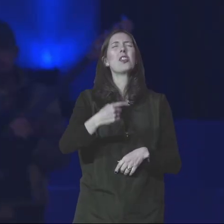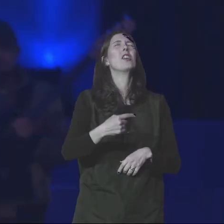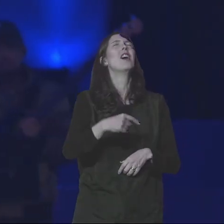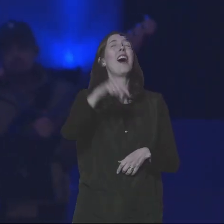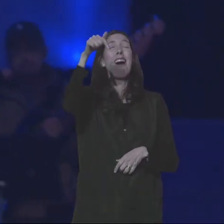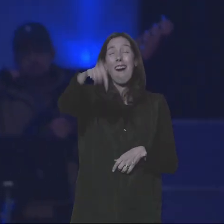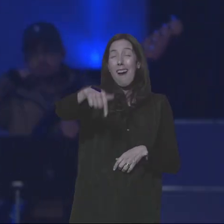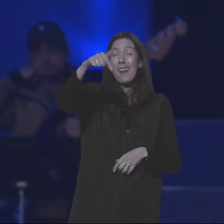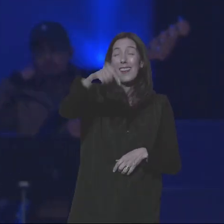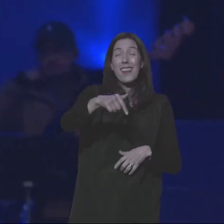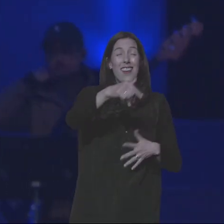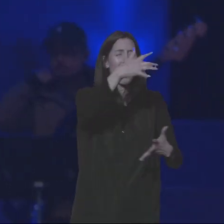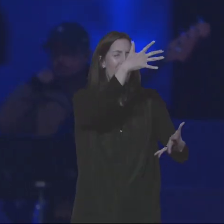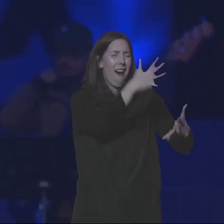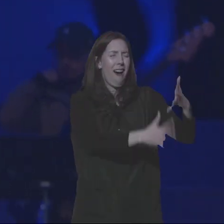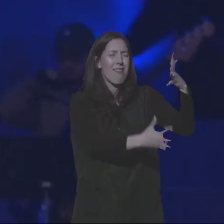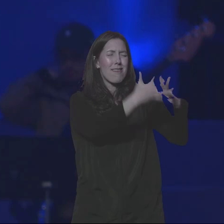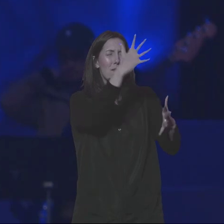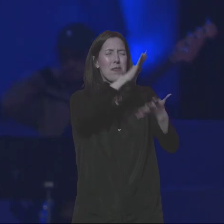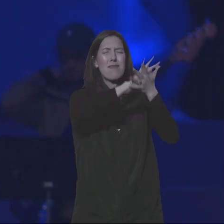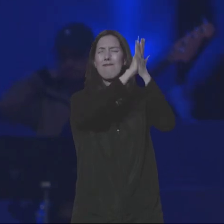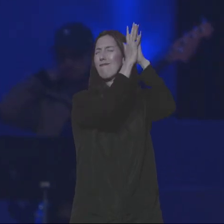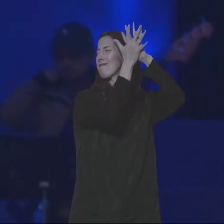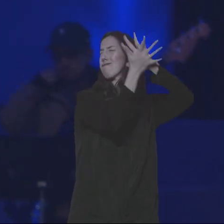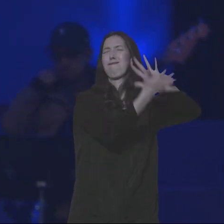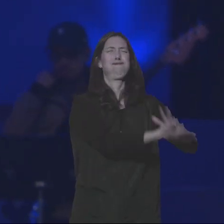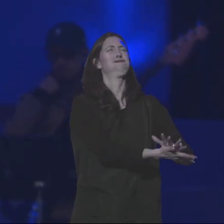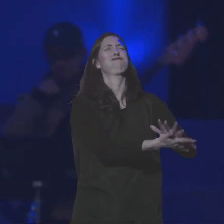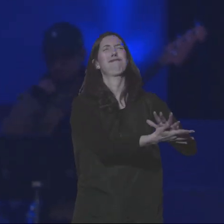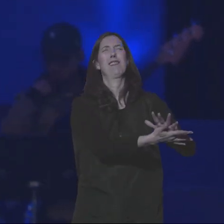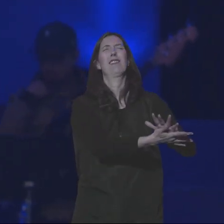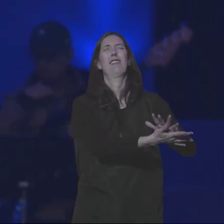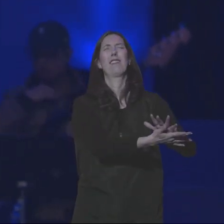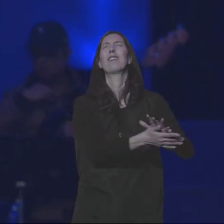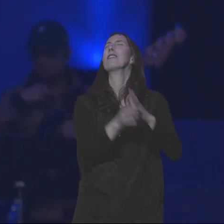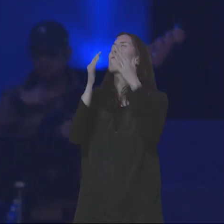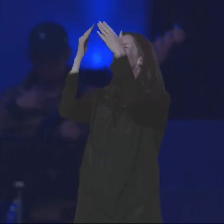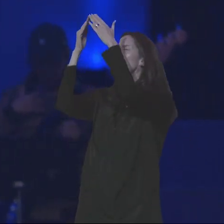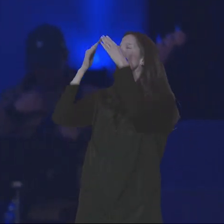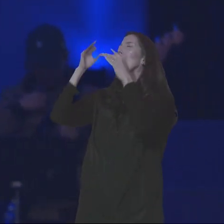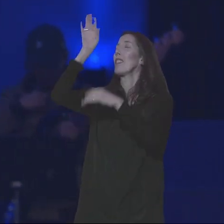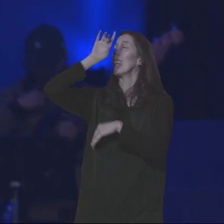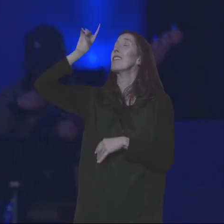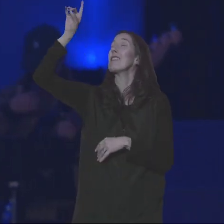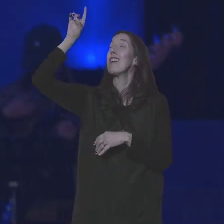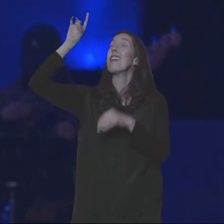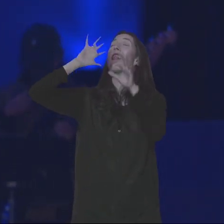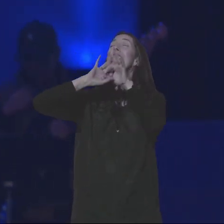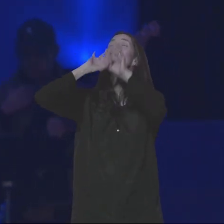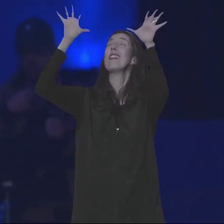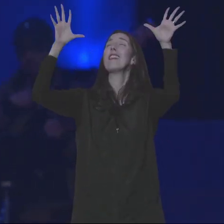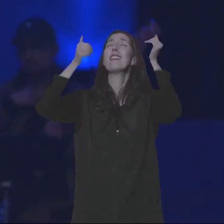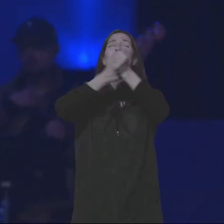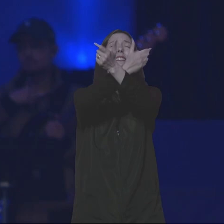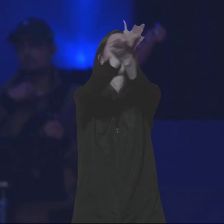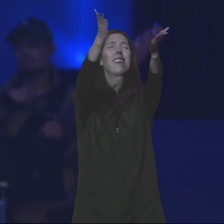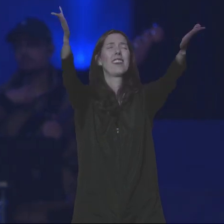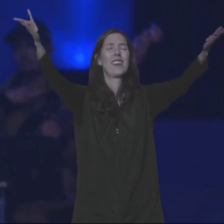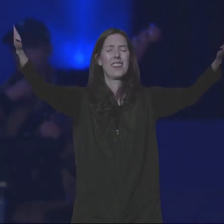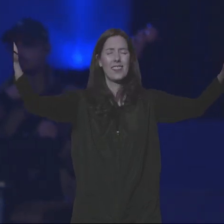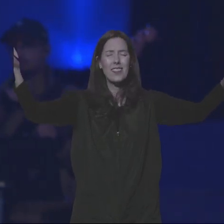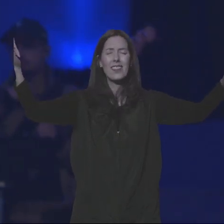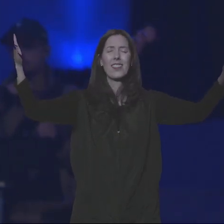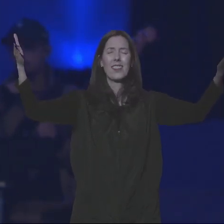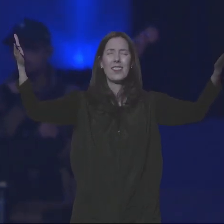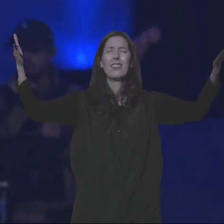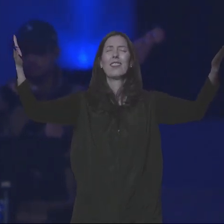nosso meio venha afastar a Tua presença de nós. Eu venho te pedir, Senhor, que o Senhor tenha liberdade hoje aqui